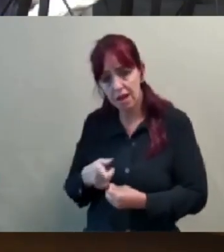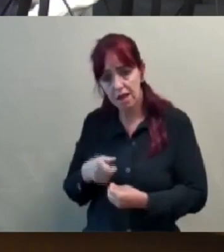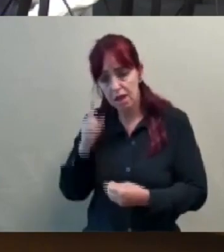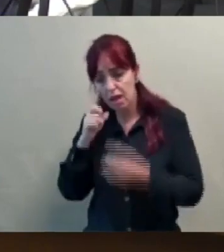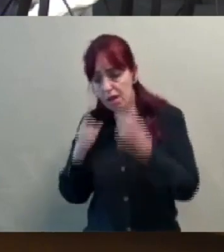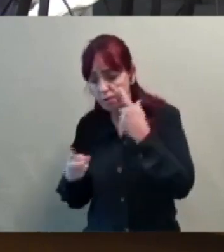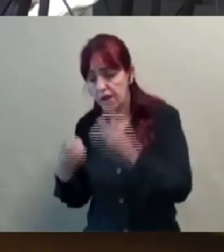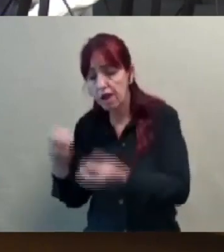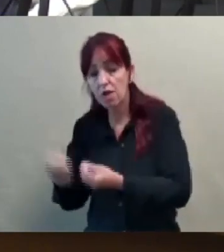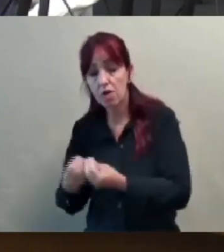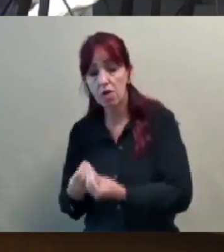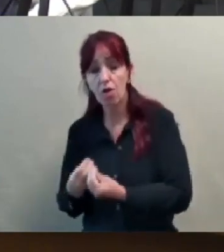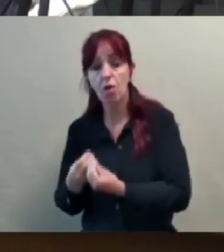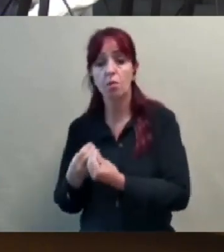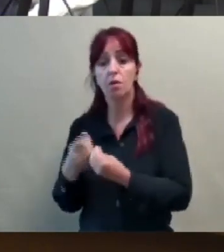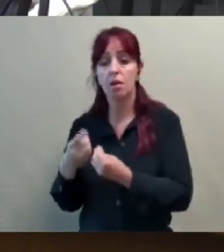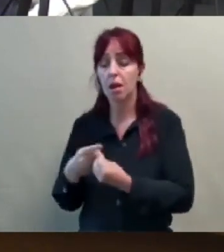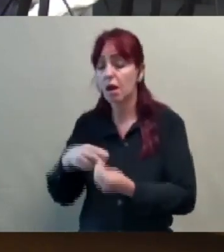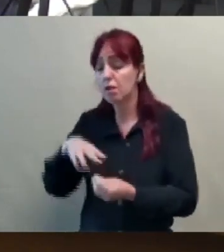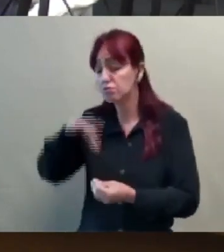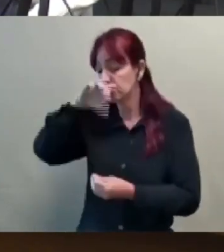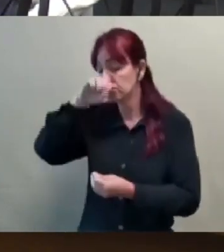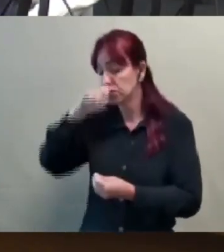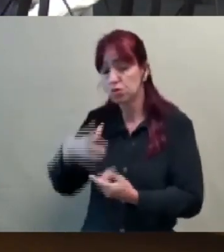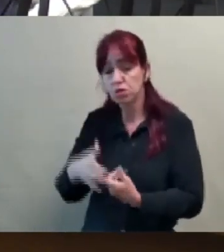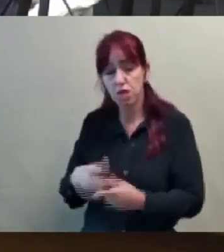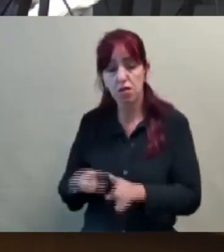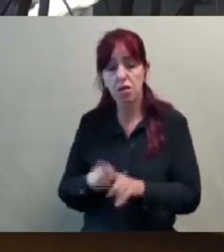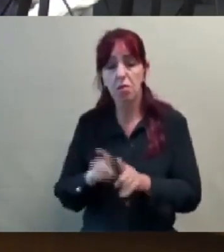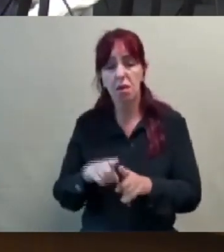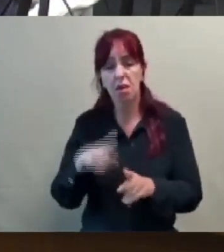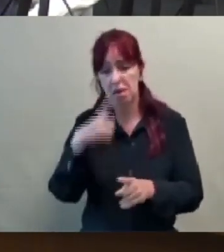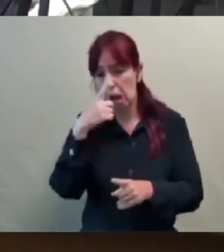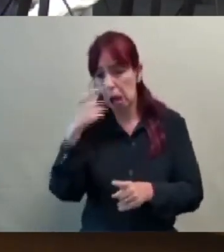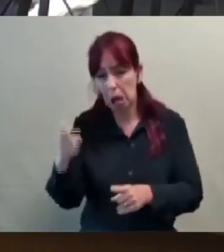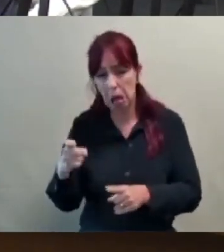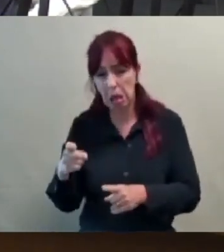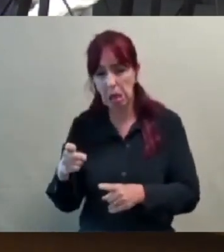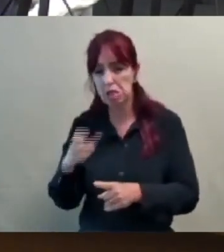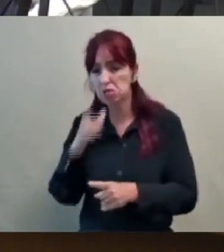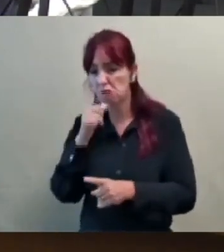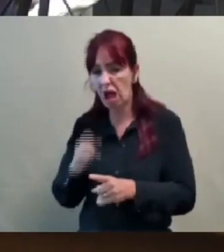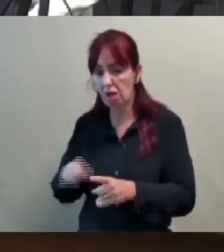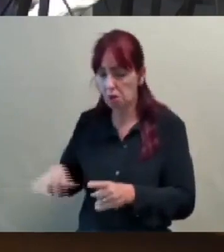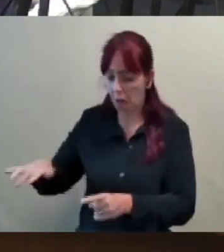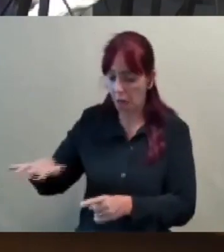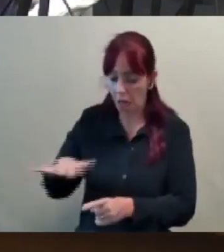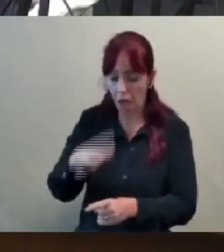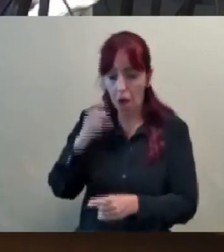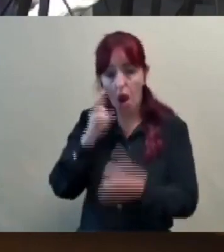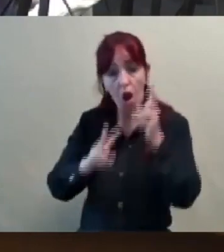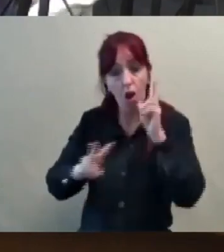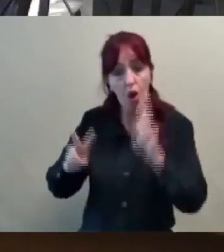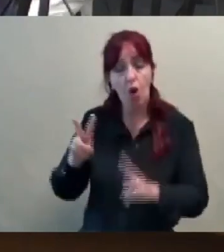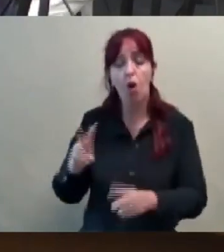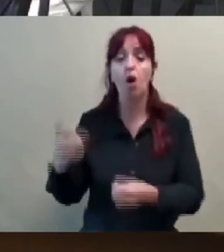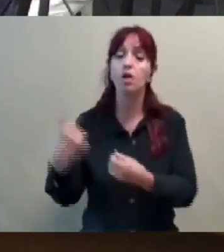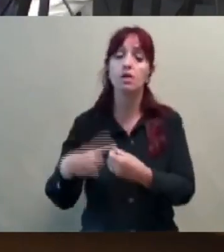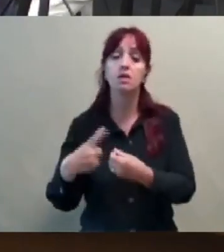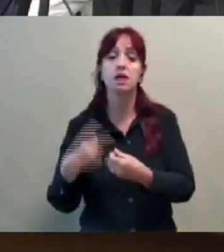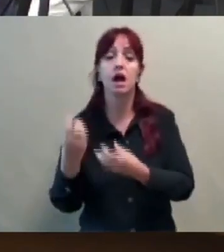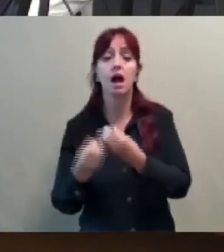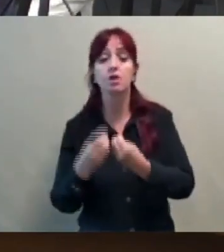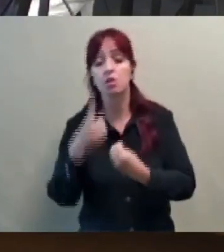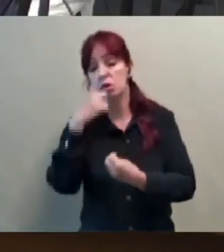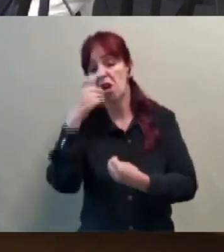Toca da Raposa, observando a quantidade de lixo que vem no leito do córrego. Olha por toda a cidade a quantidade de lixo